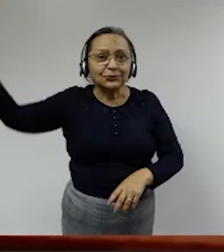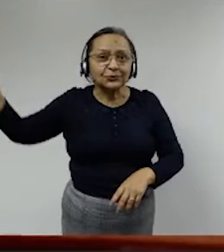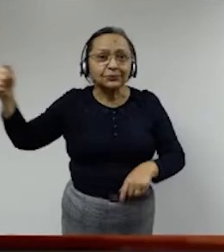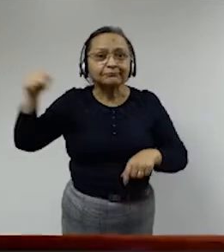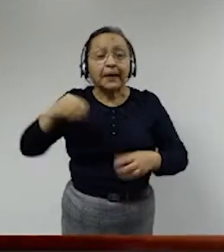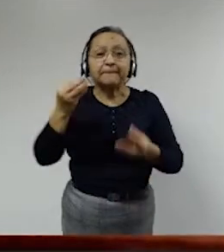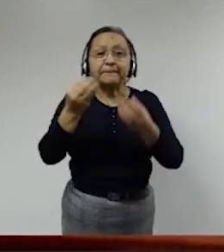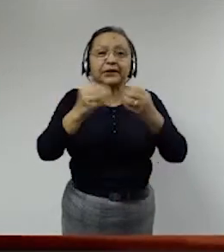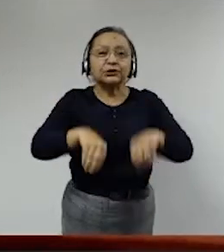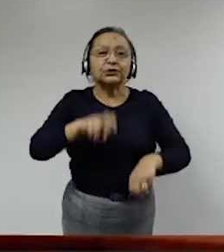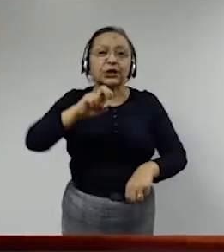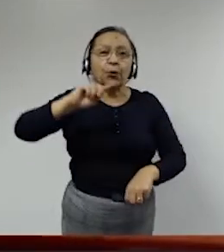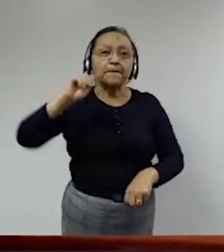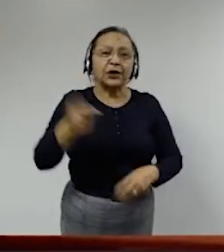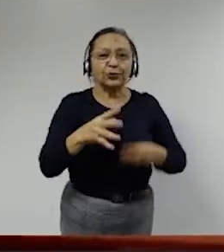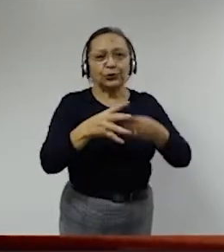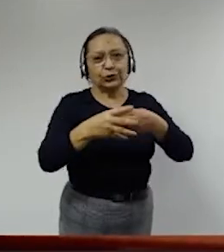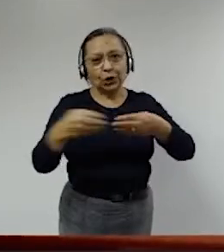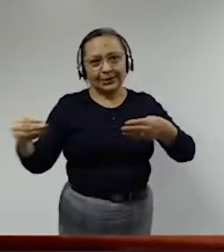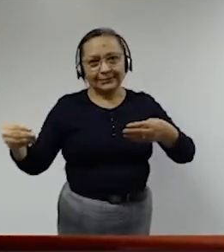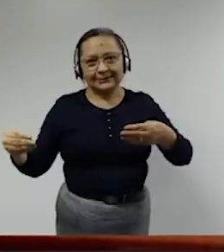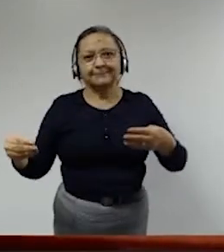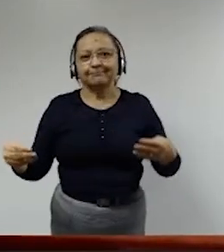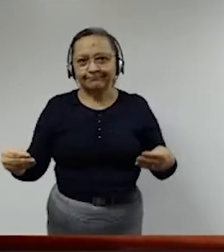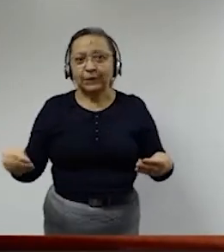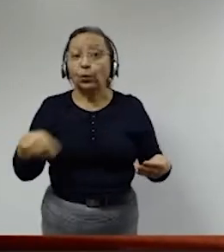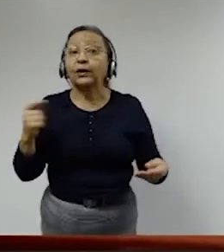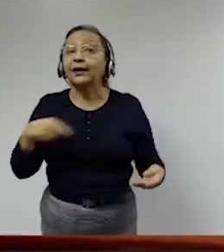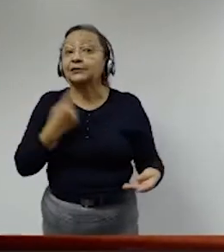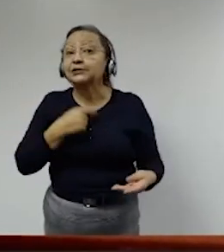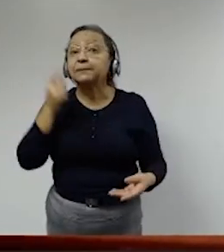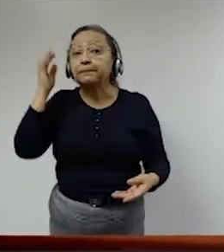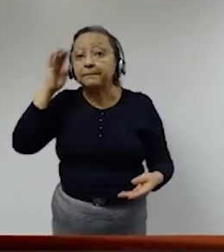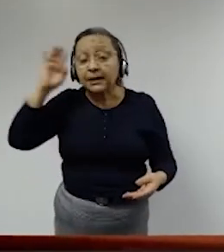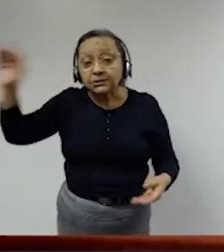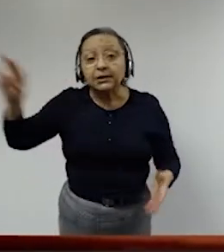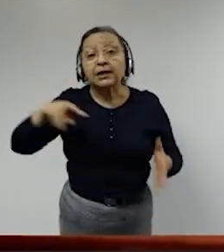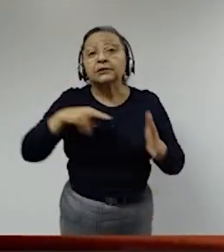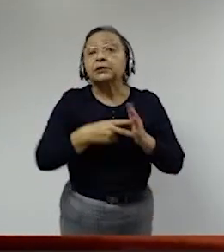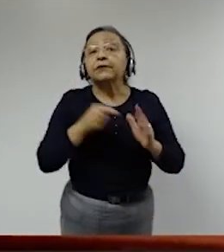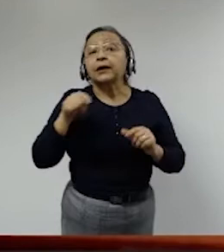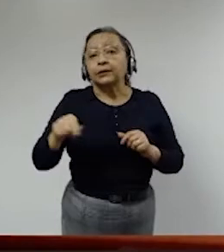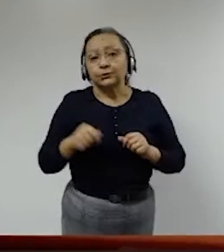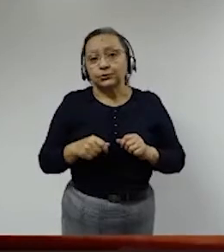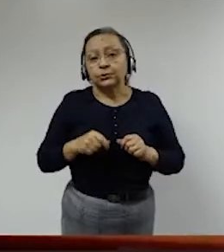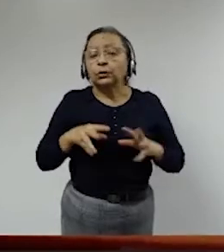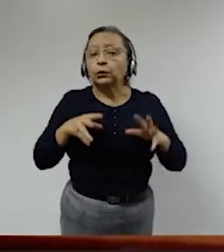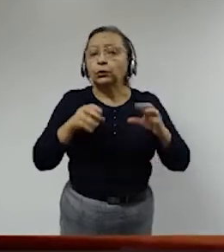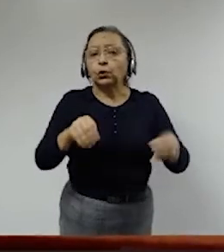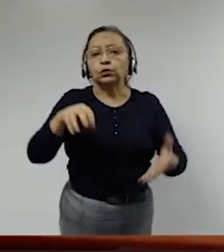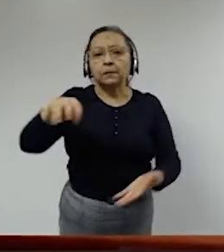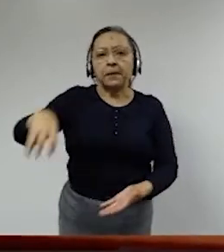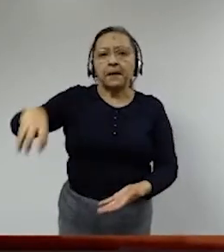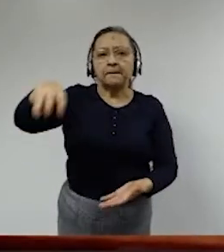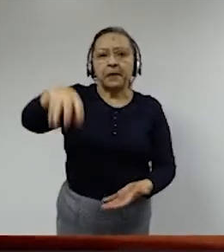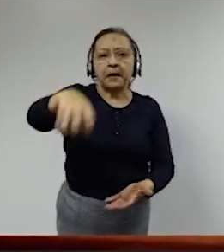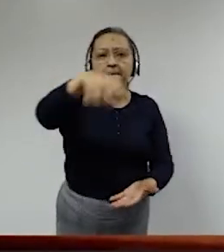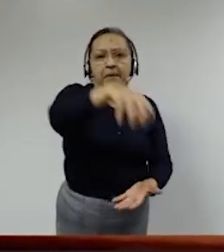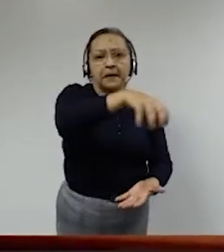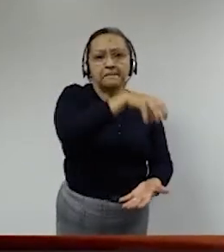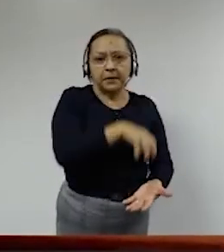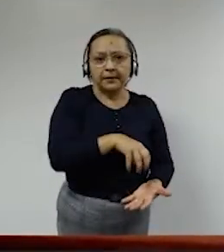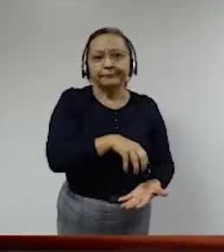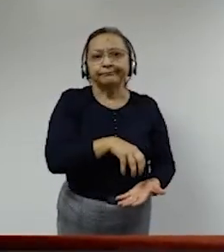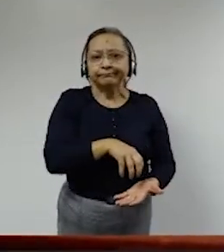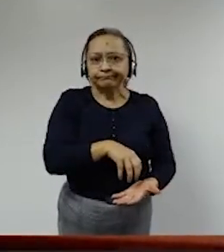que significou essa interrupção. Esses foram todos os setores, todos os setores